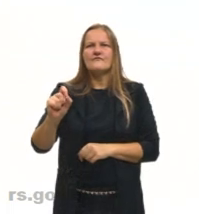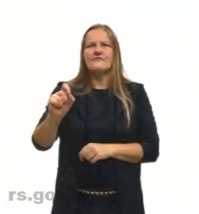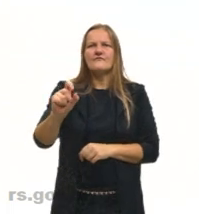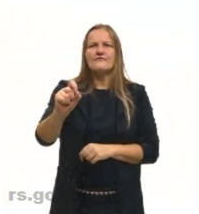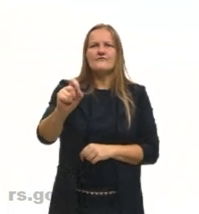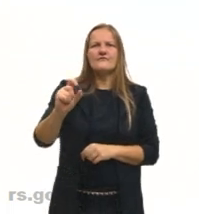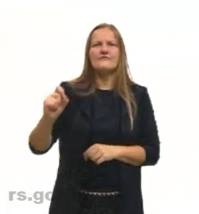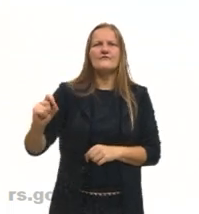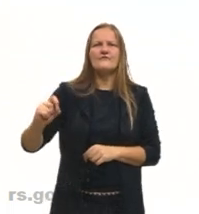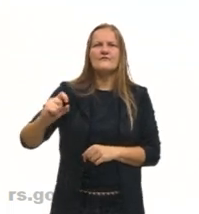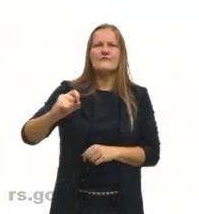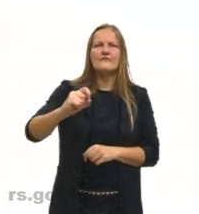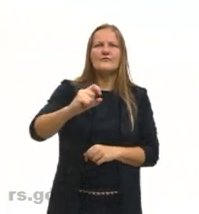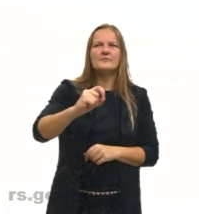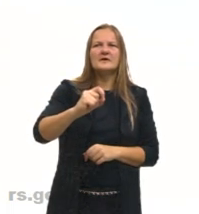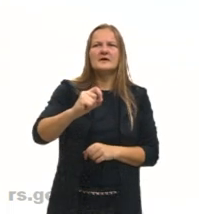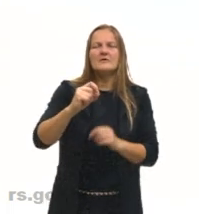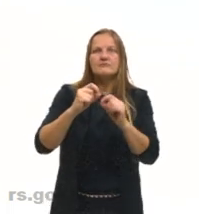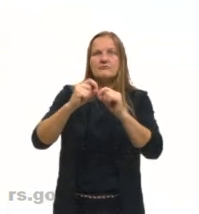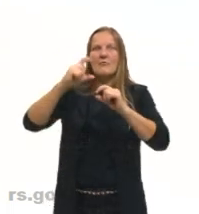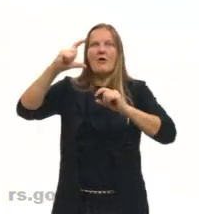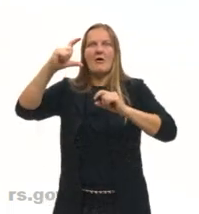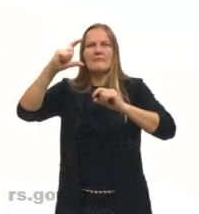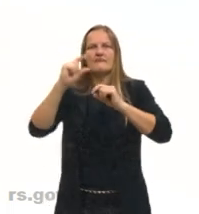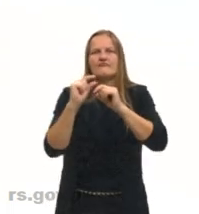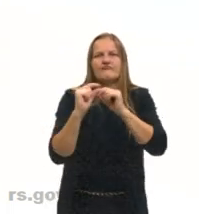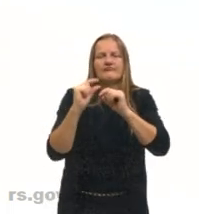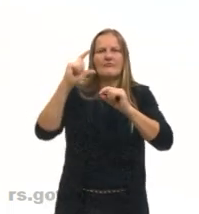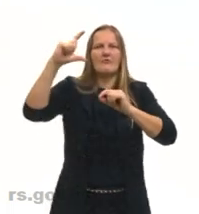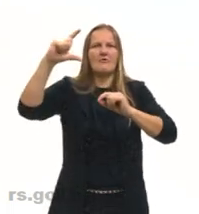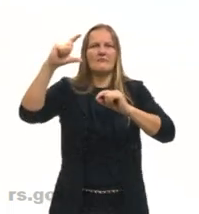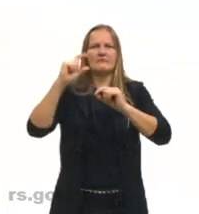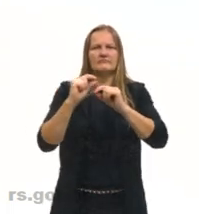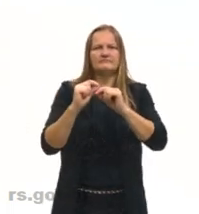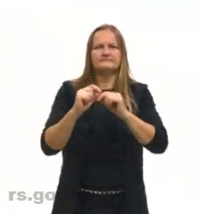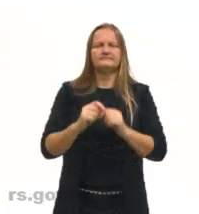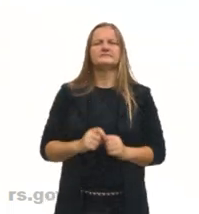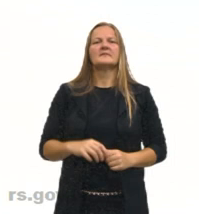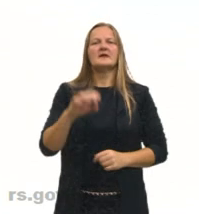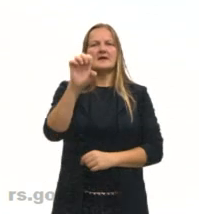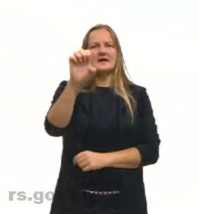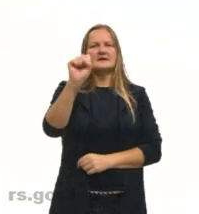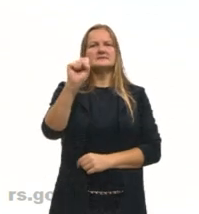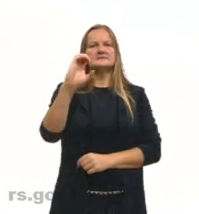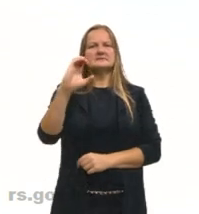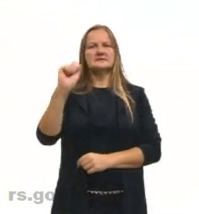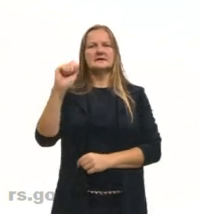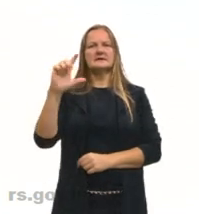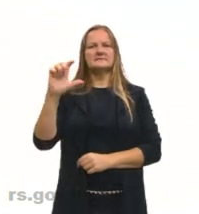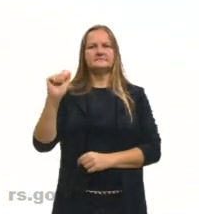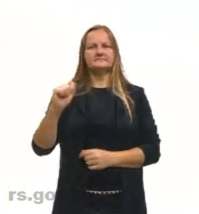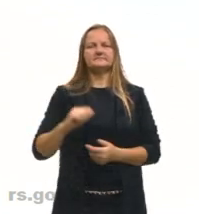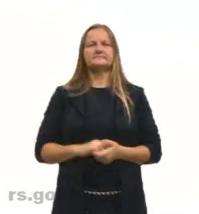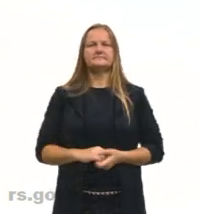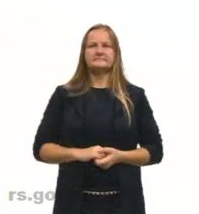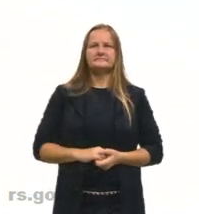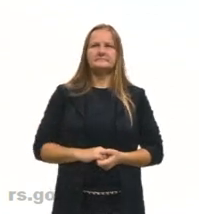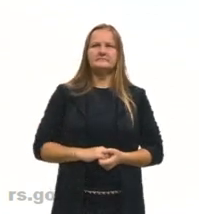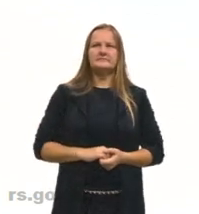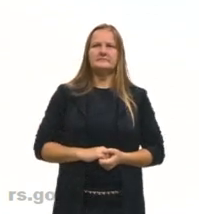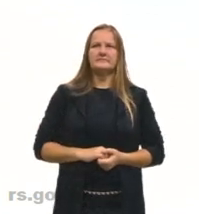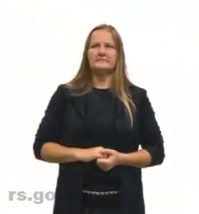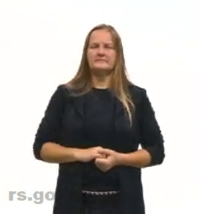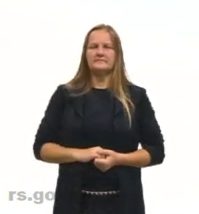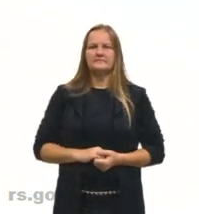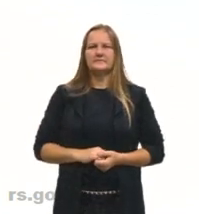tem proporção certa gurizada então o que que vai acontecer aqui ó escala tá gozado eu preciso ter essa